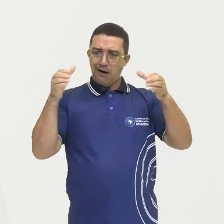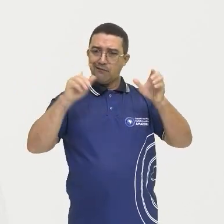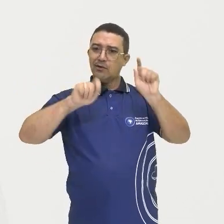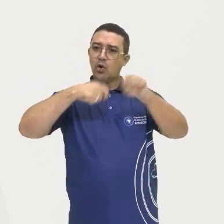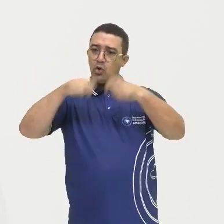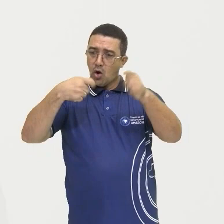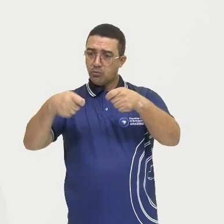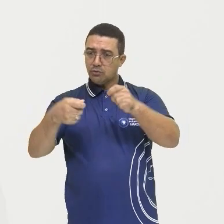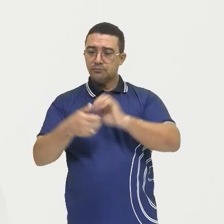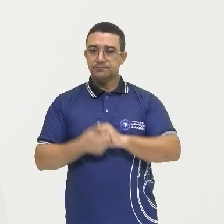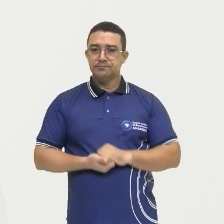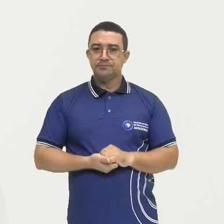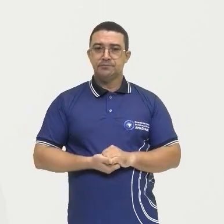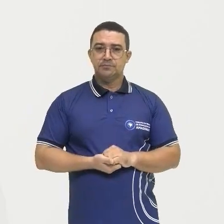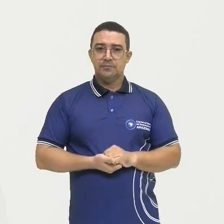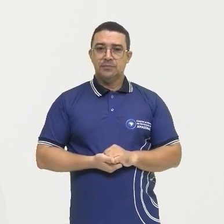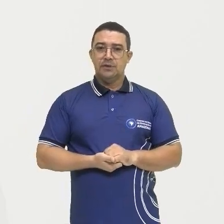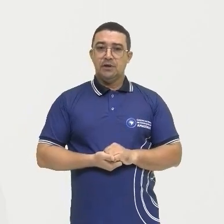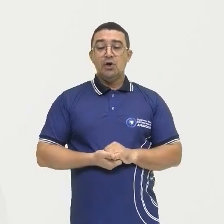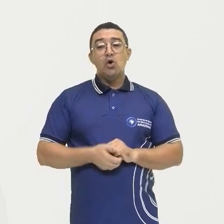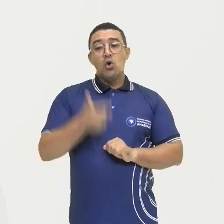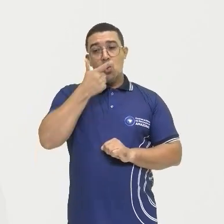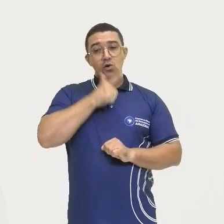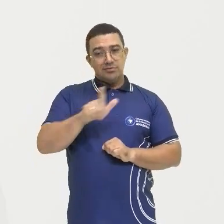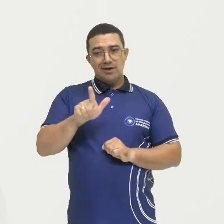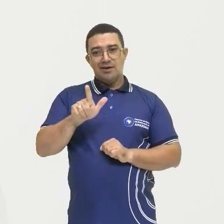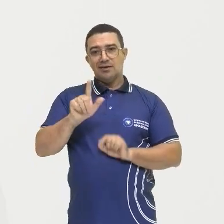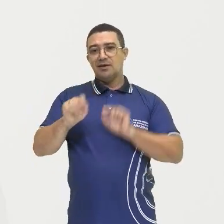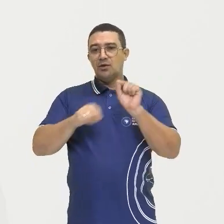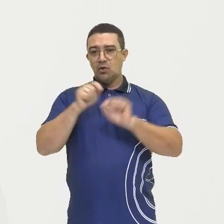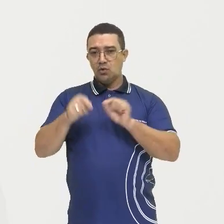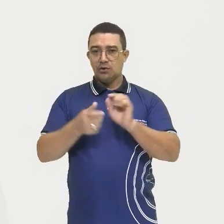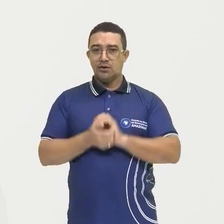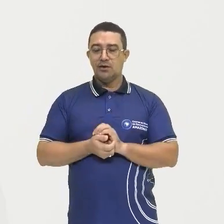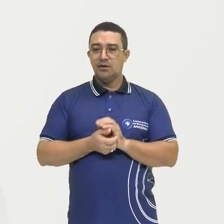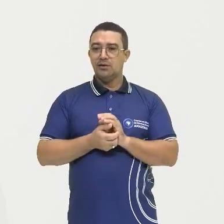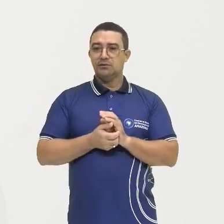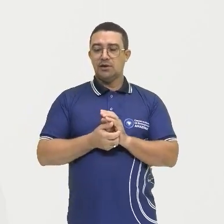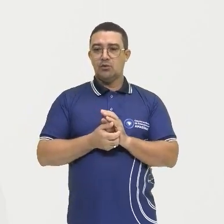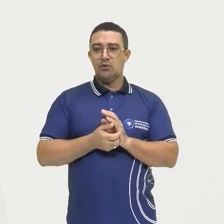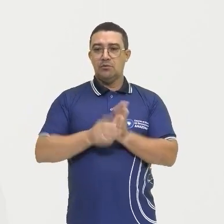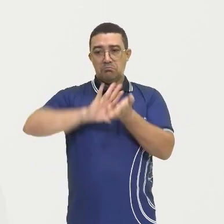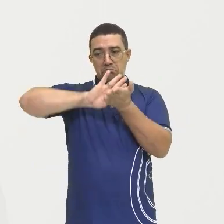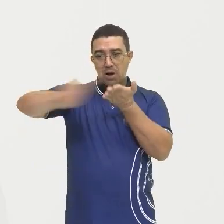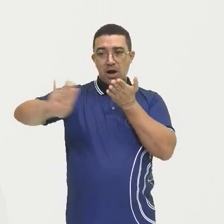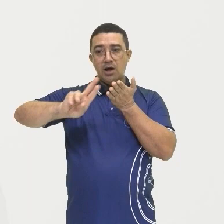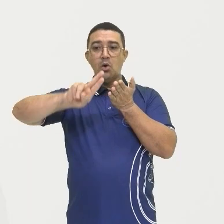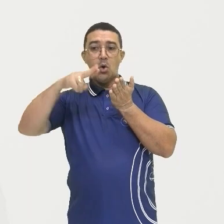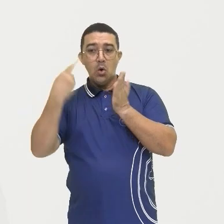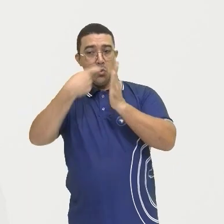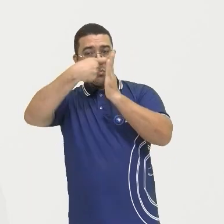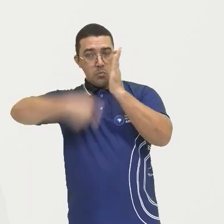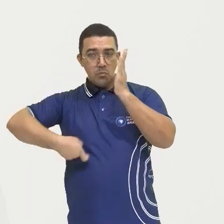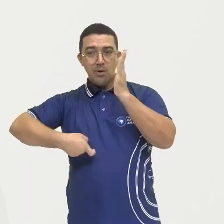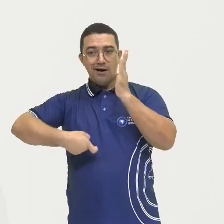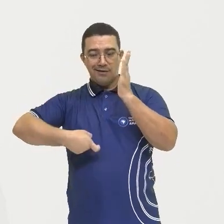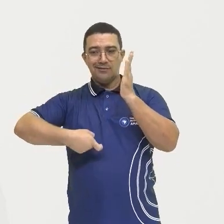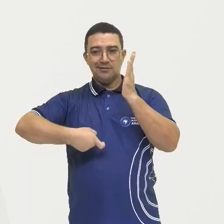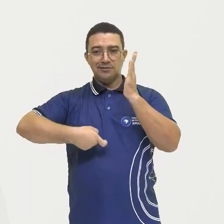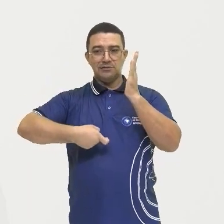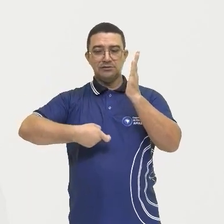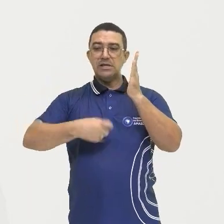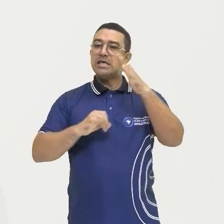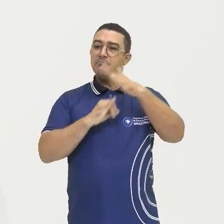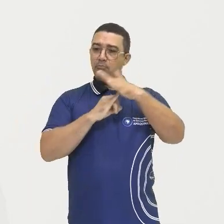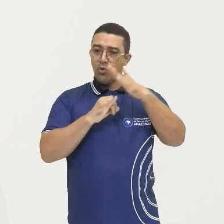bloco econômico, a redução ou até mesmo a isenção total das tarifas alfandegárias. O que